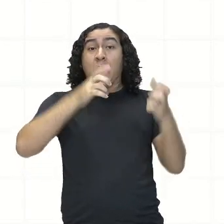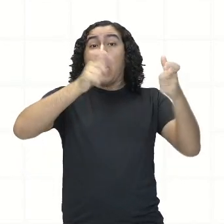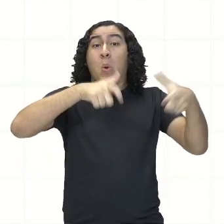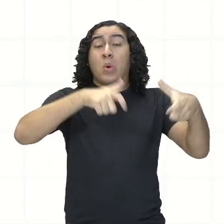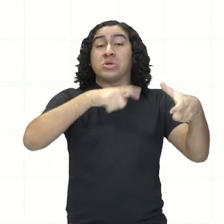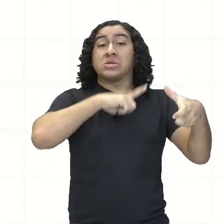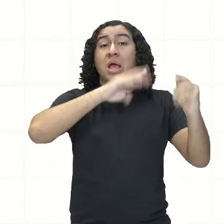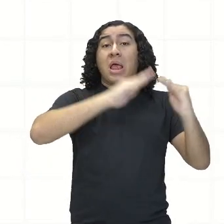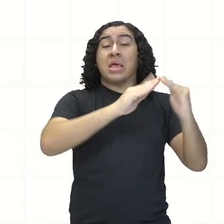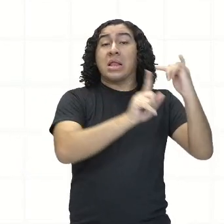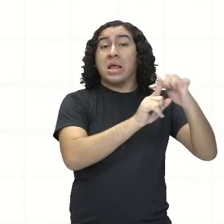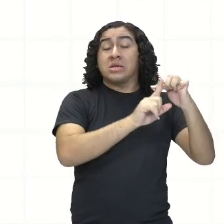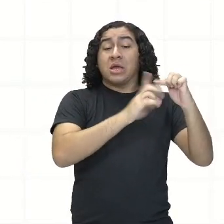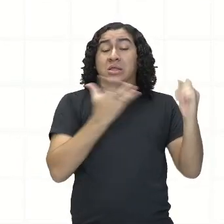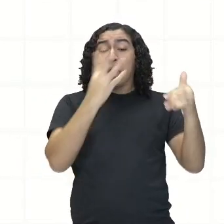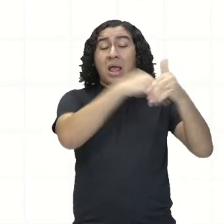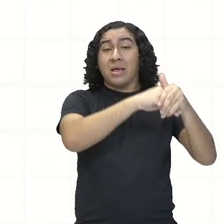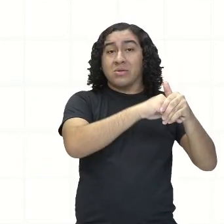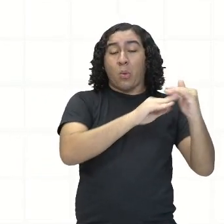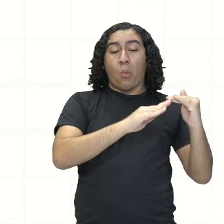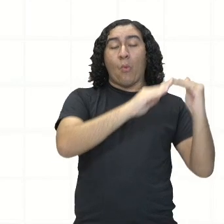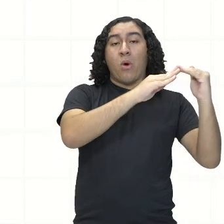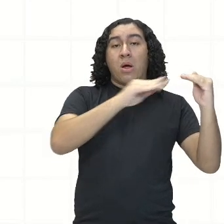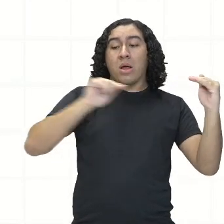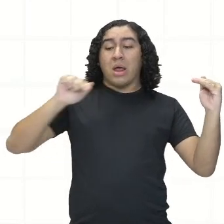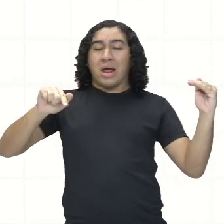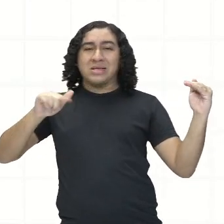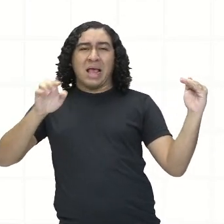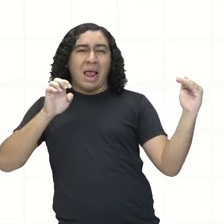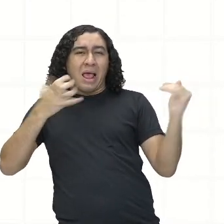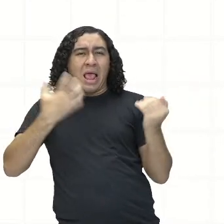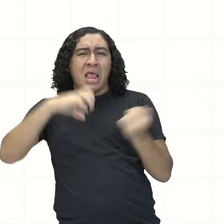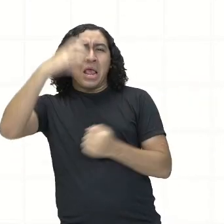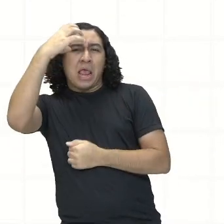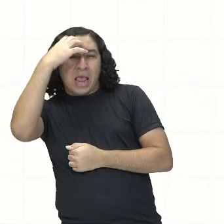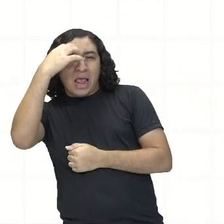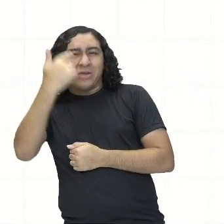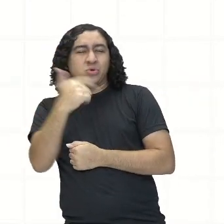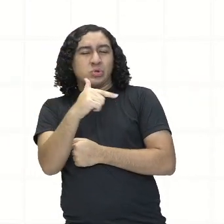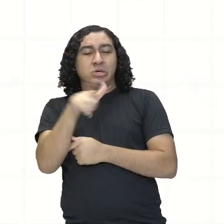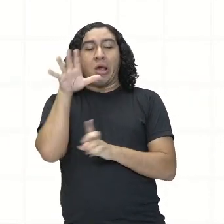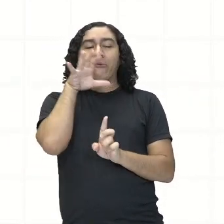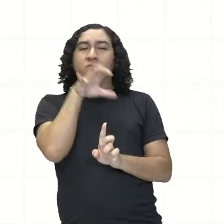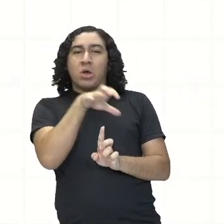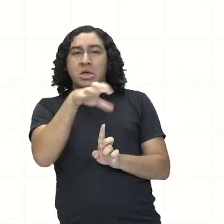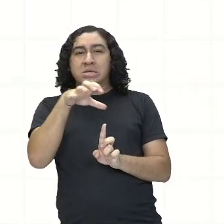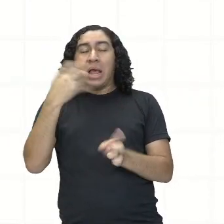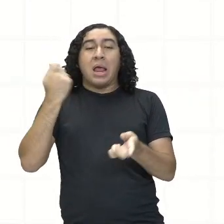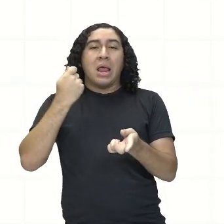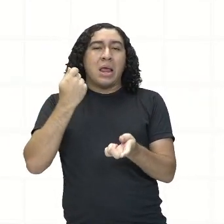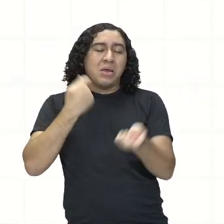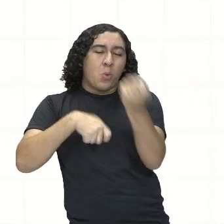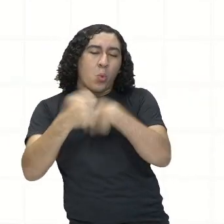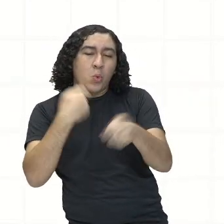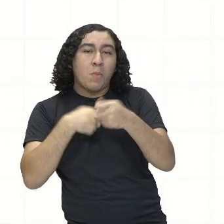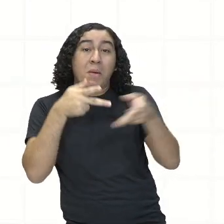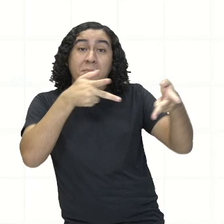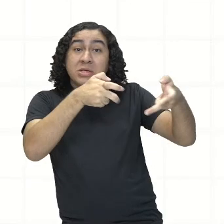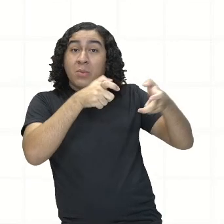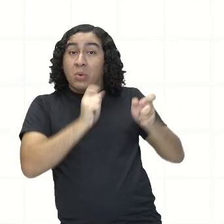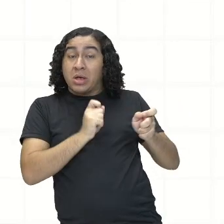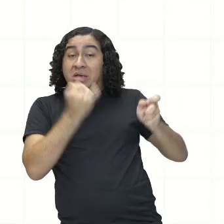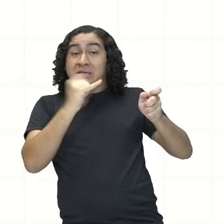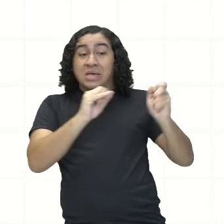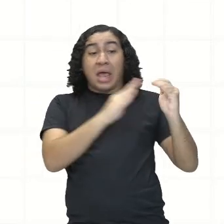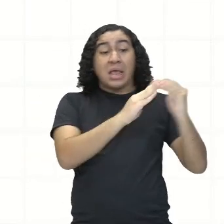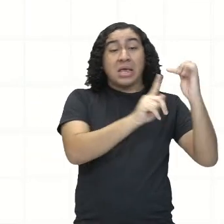da Igreja Católica. Então, esses reis e nobres que não tinham tanto destaque econômico, eles viram que a ruptura com a